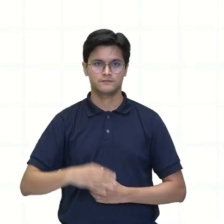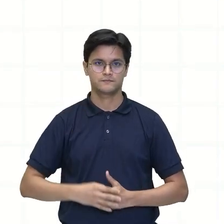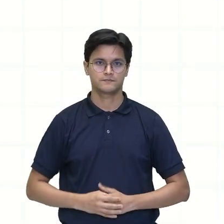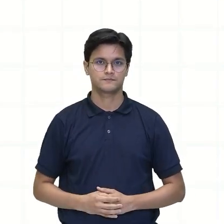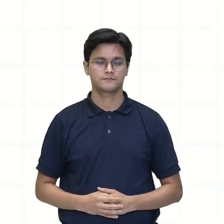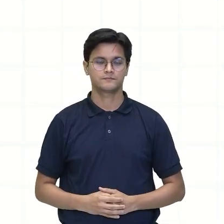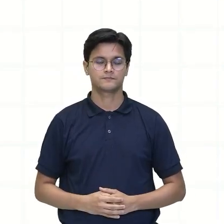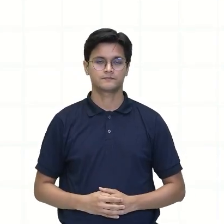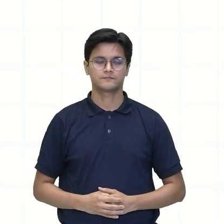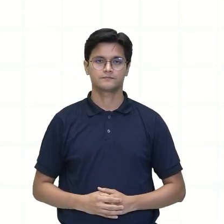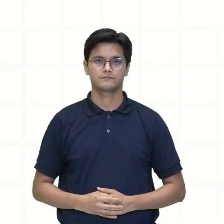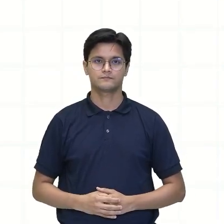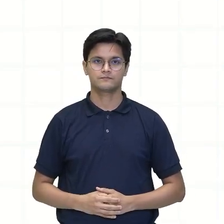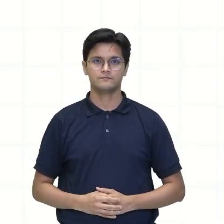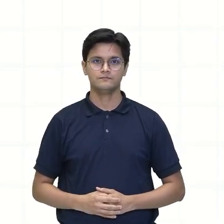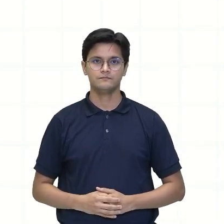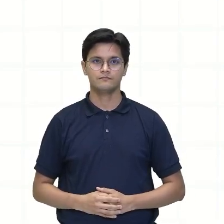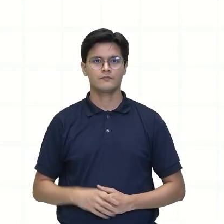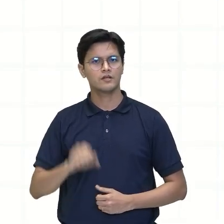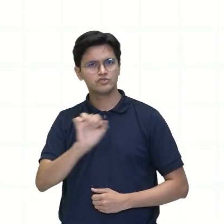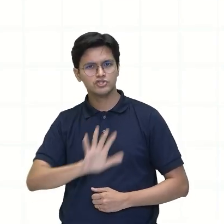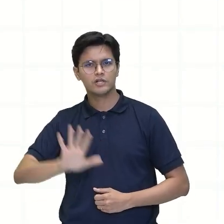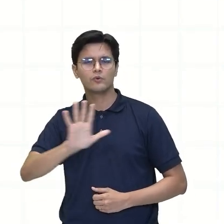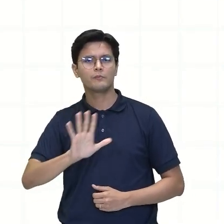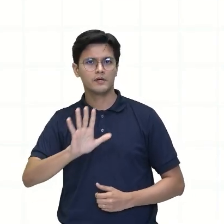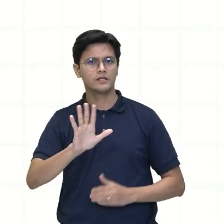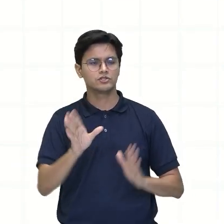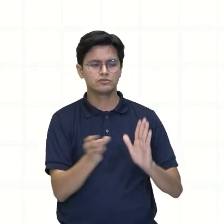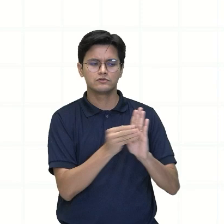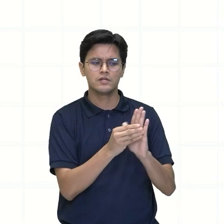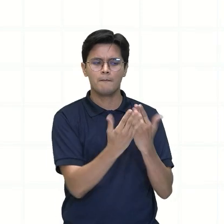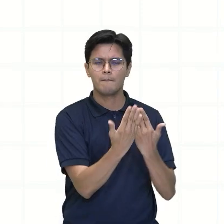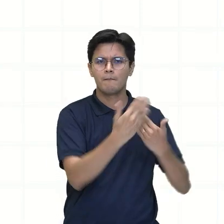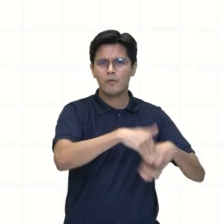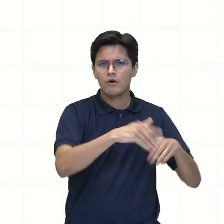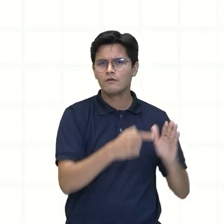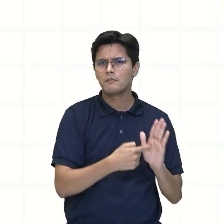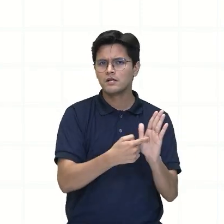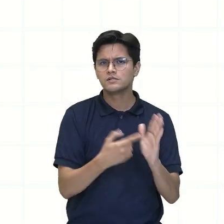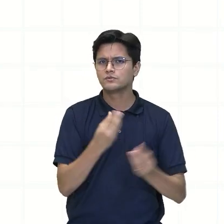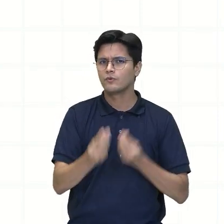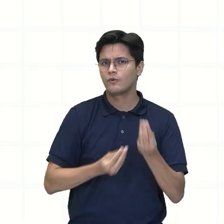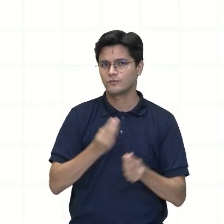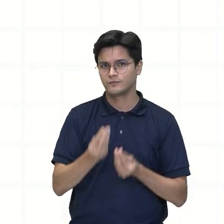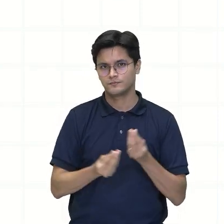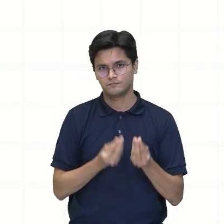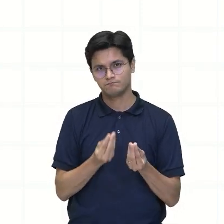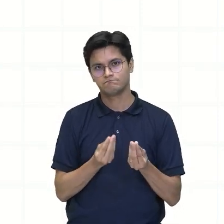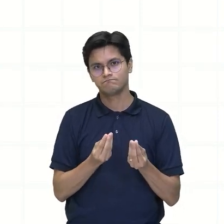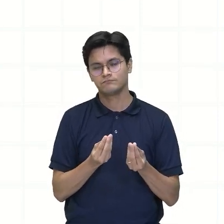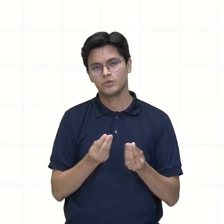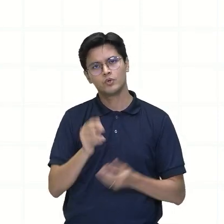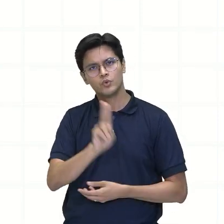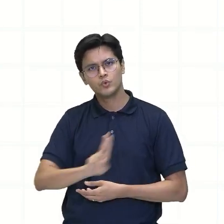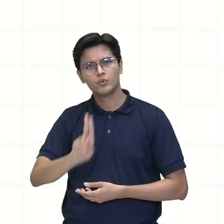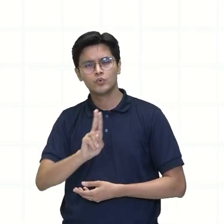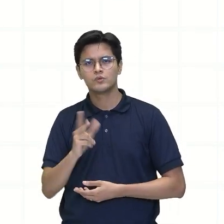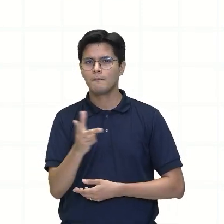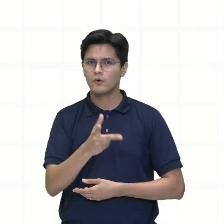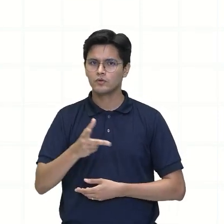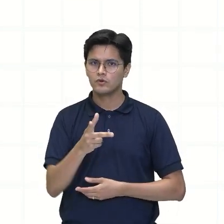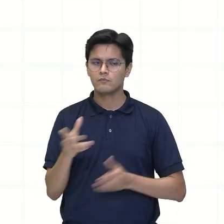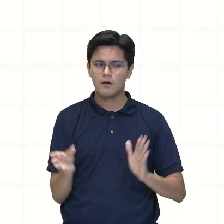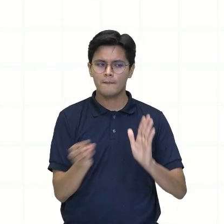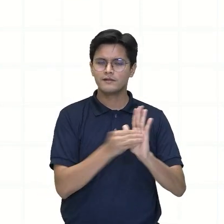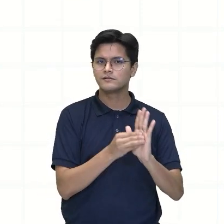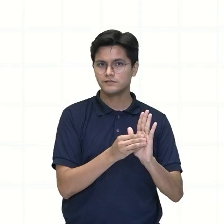Como é que cai nas provas, pessoal? O uso, né? Como é que as pessoas cobram esses pronomes nas provas,